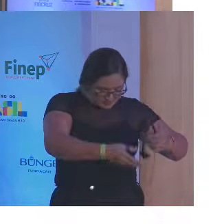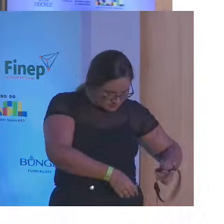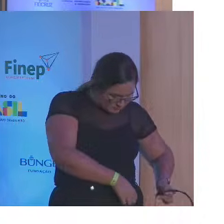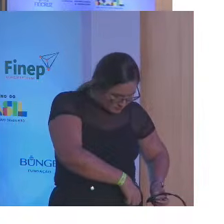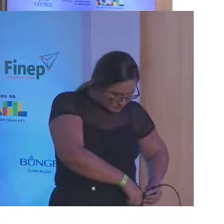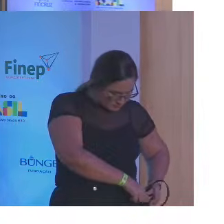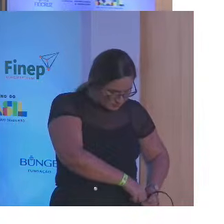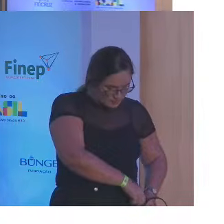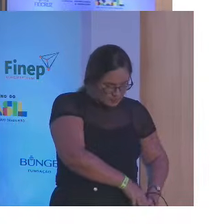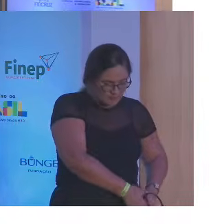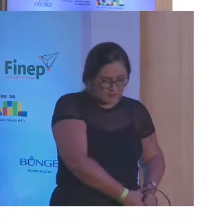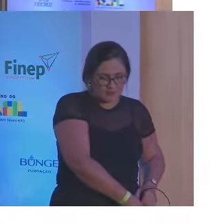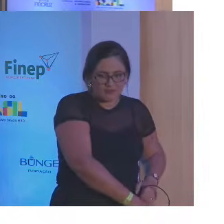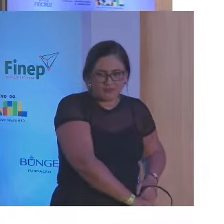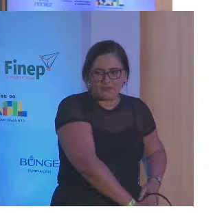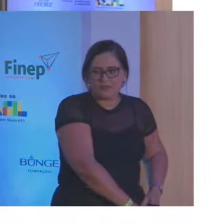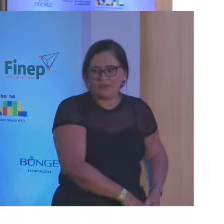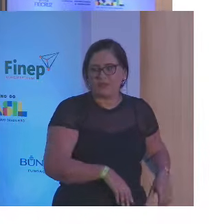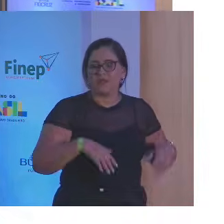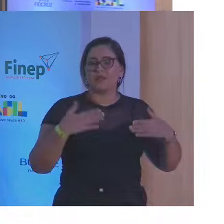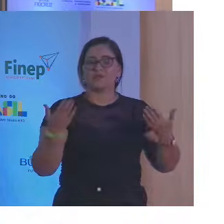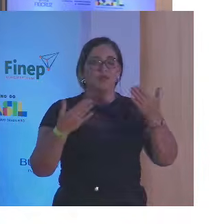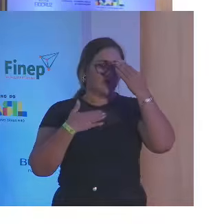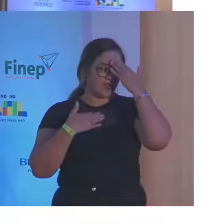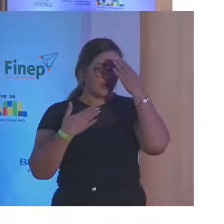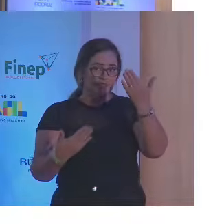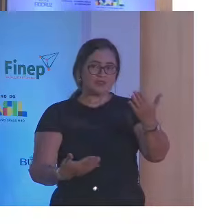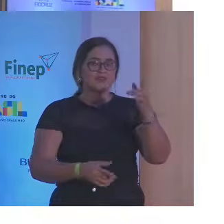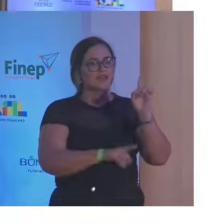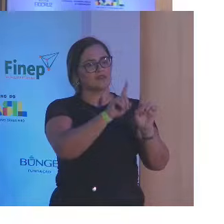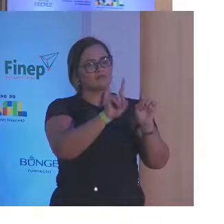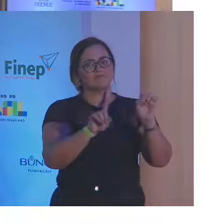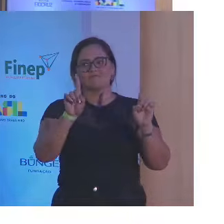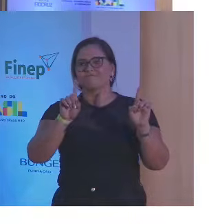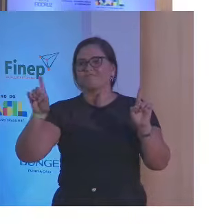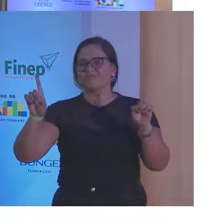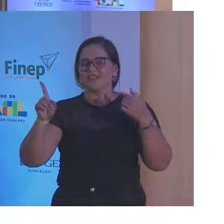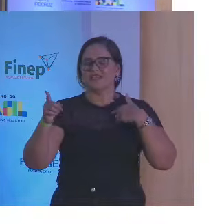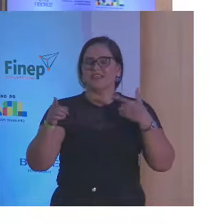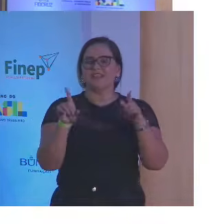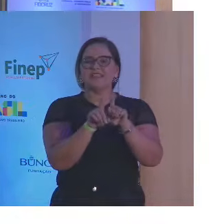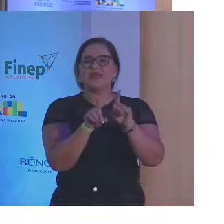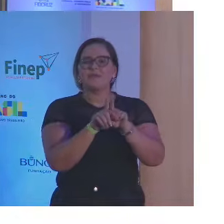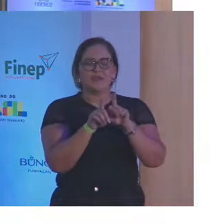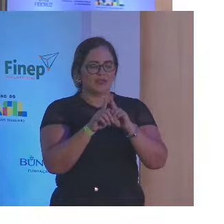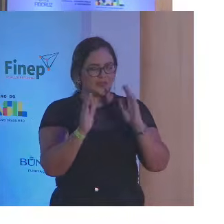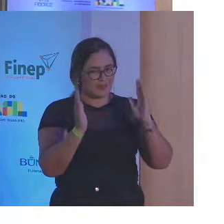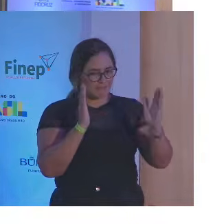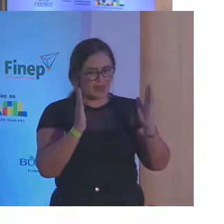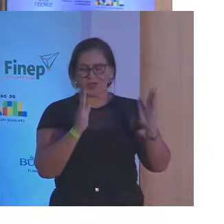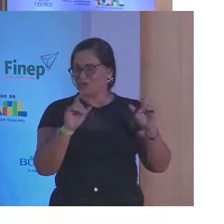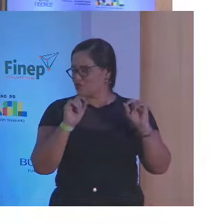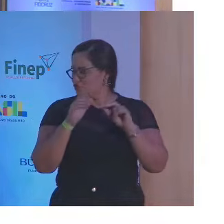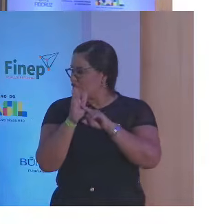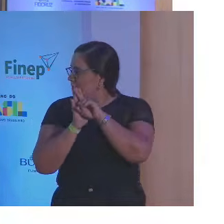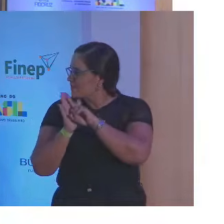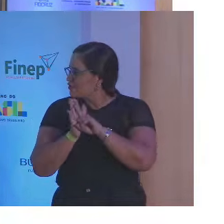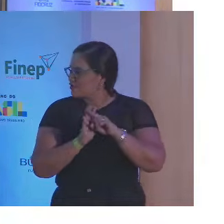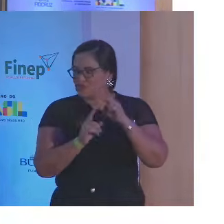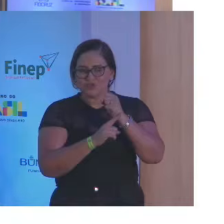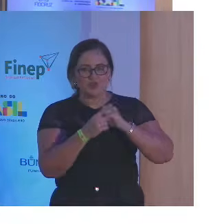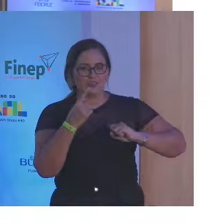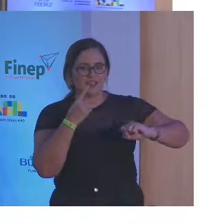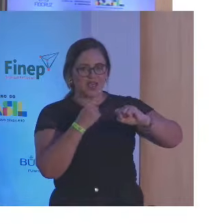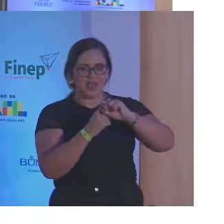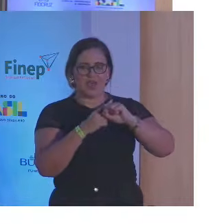por essa oportunidade. Eu quero tirar um pouco vocês das equações e dos gráficos e trazer vocês um pouco também para a parte da pesquisa